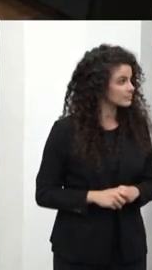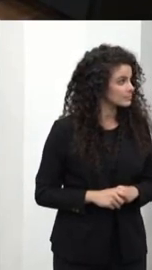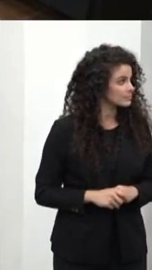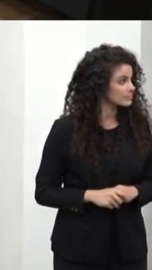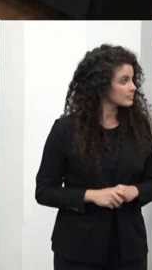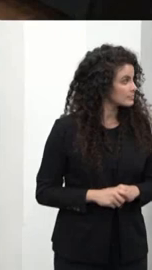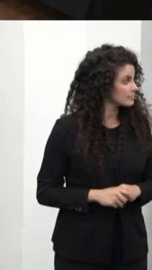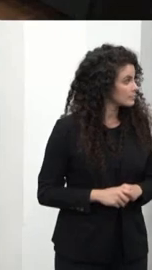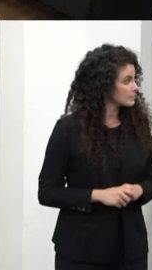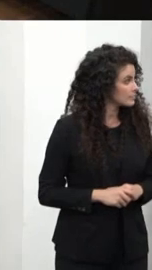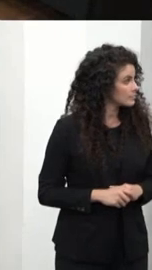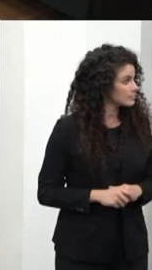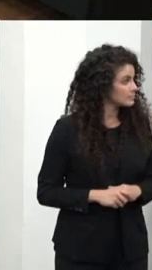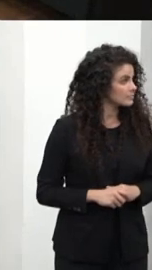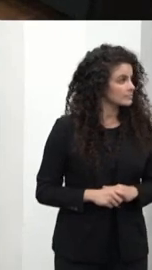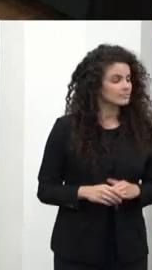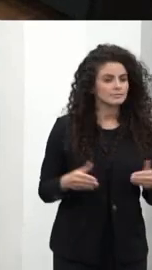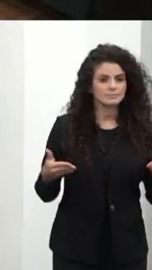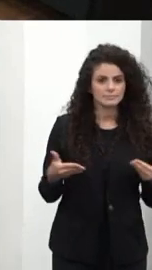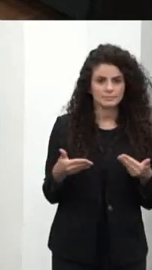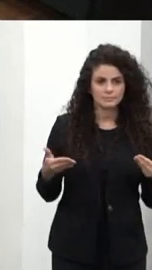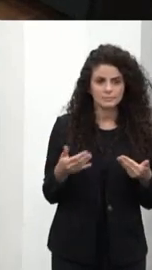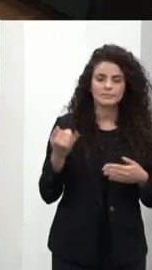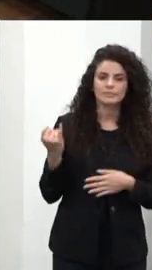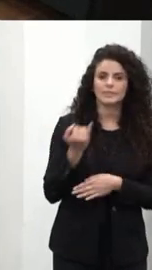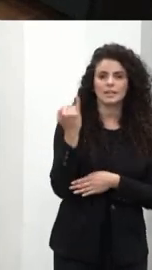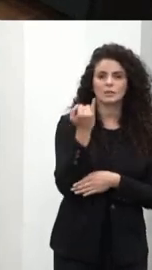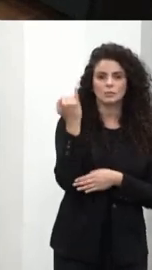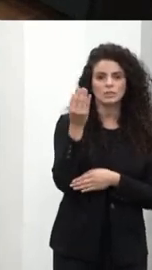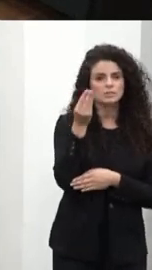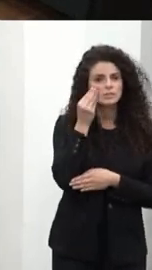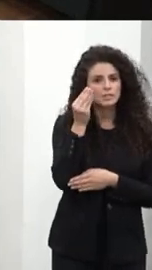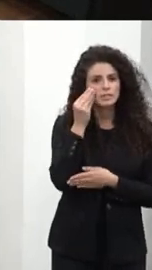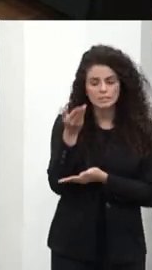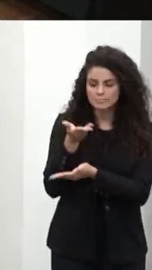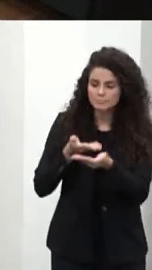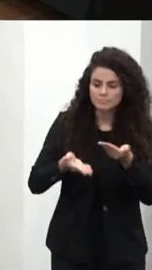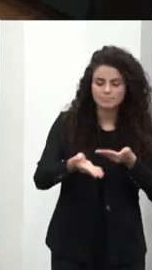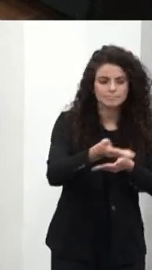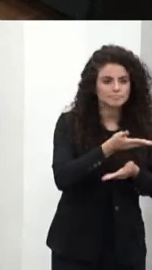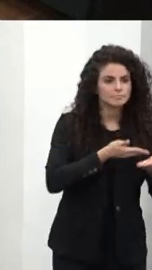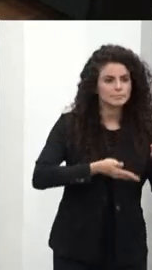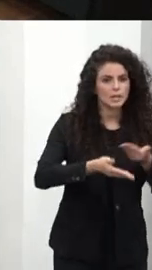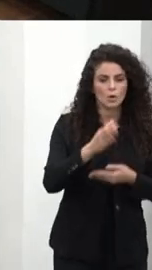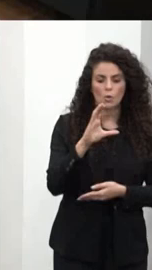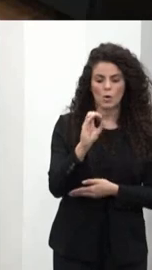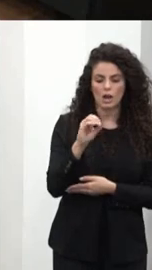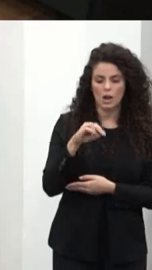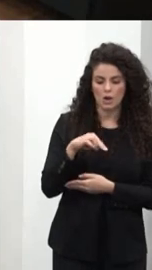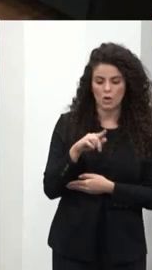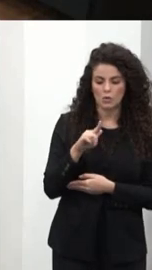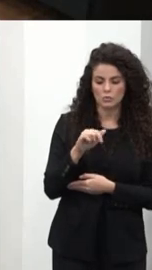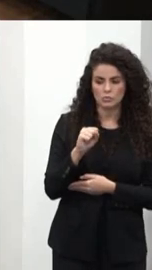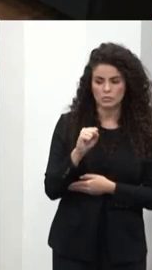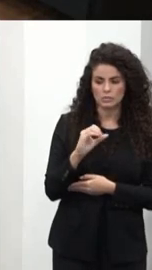que é importante essa questão da busca ativa né da busca ativa com a congestic posso quebrar o protocolo